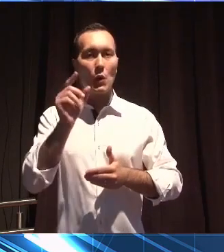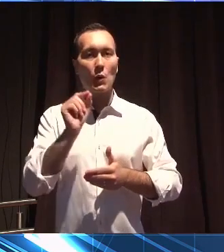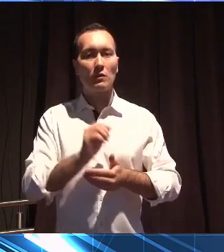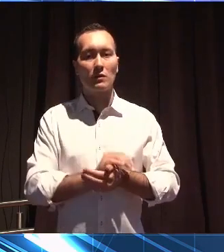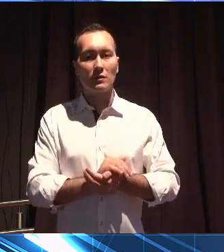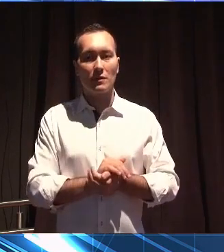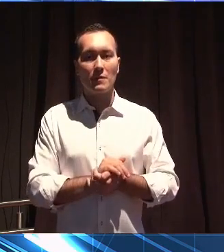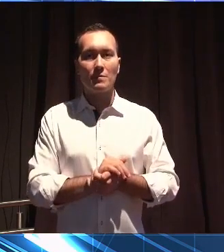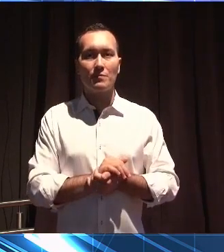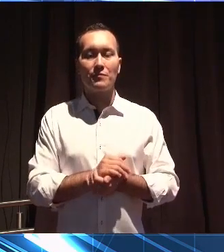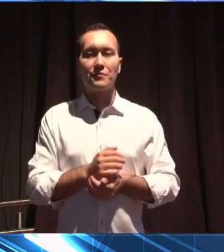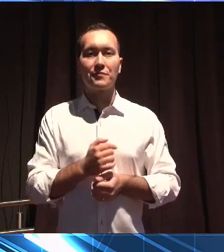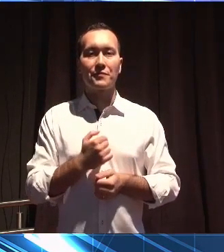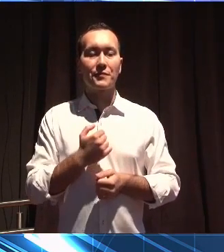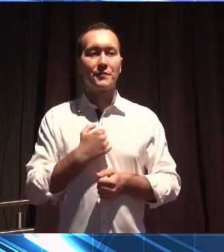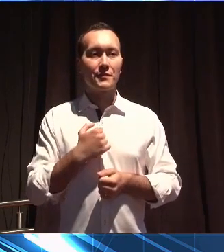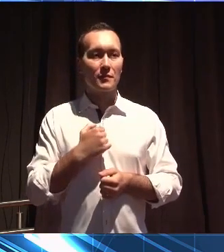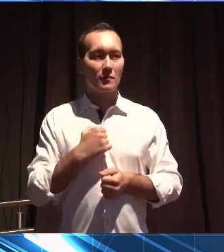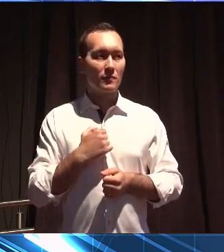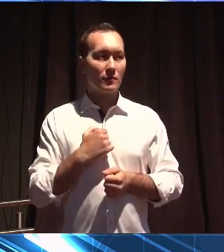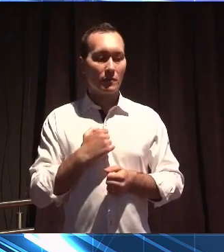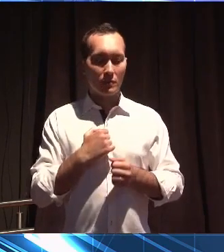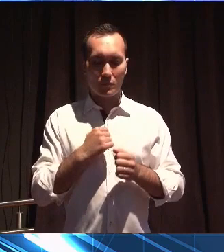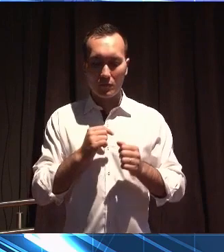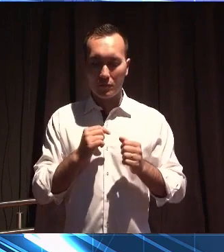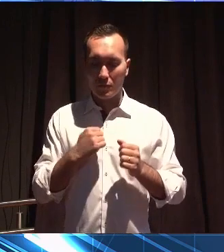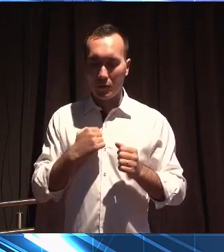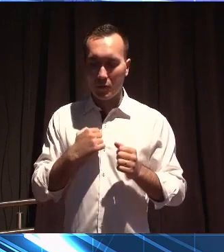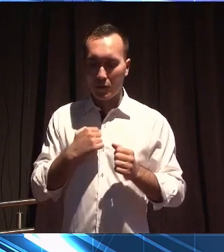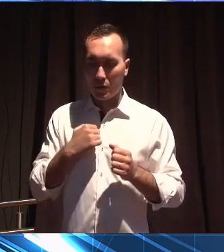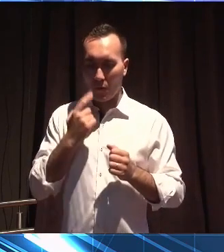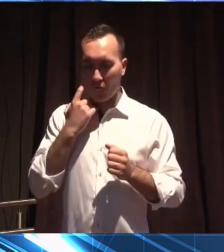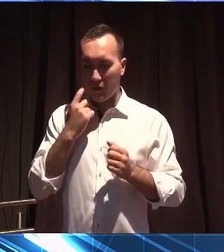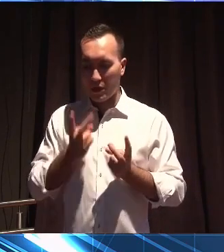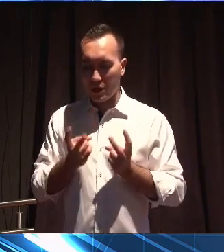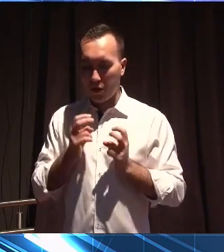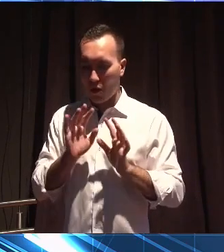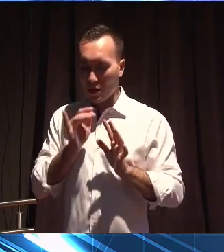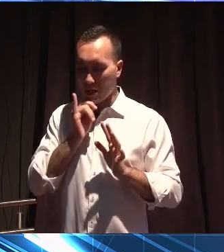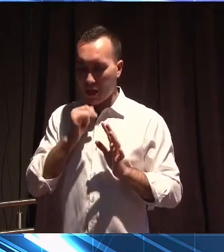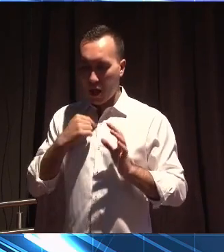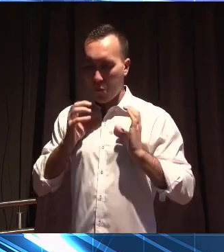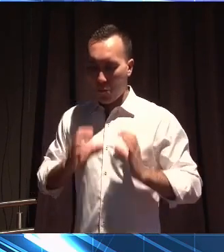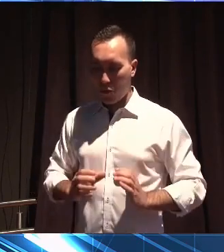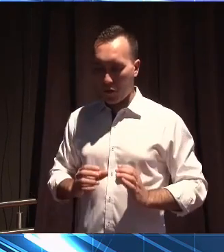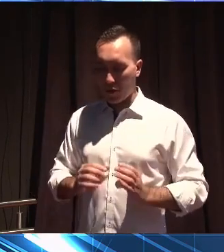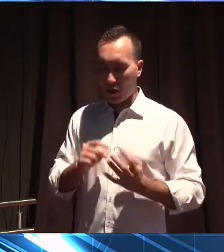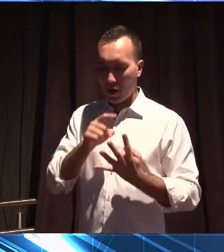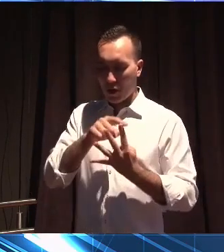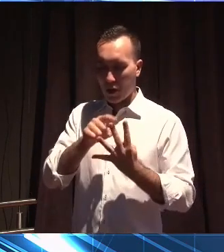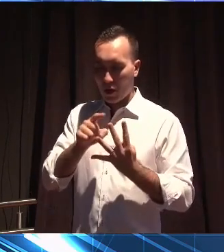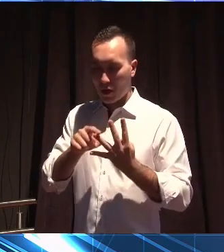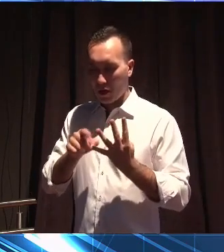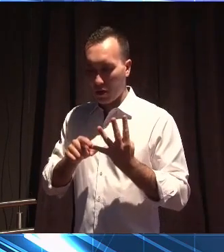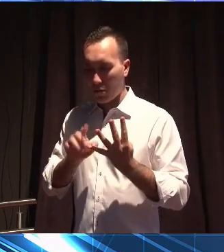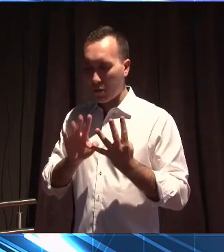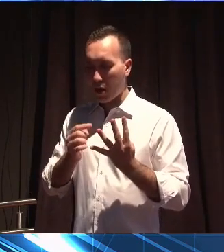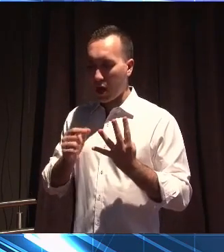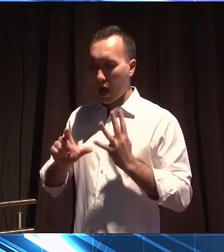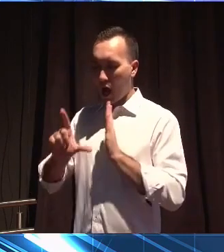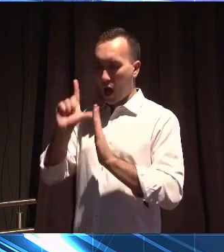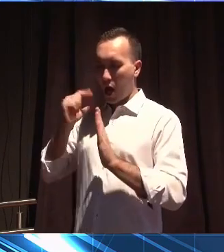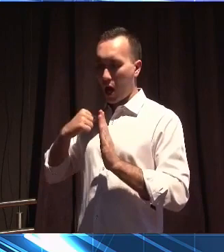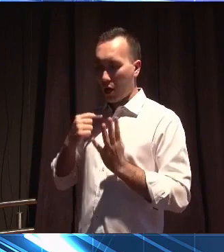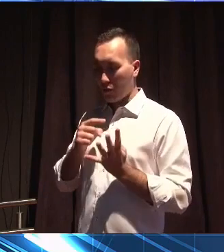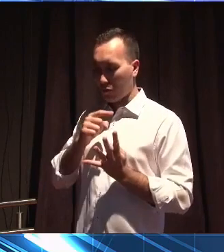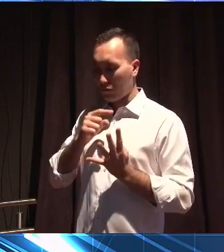isso. Ou eu tenho um comportamento atípico, eu não costumo fazer esse tipo de coisa e, de repente, eu estou fazendo. Eu começo a criar algumas inferências do